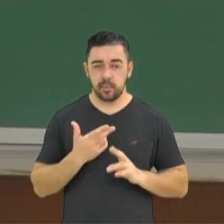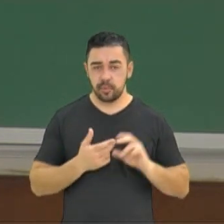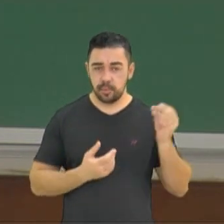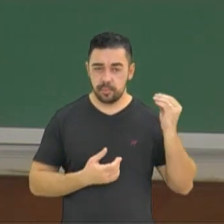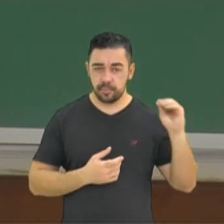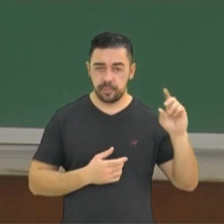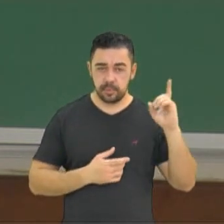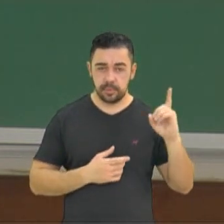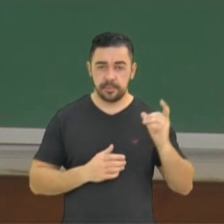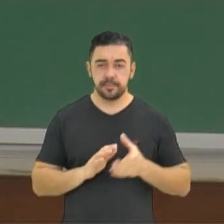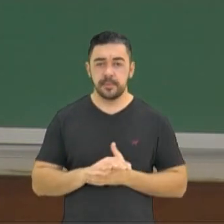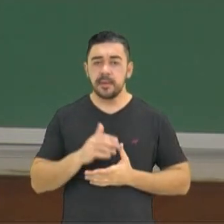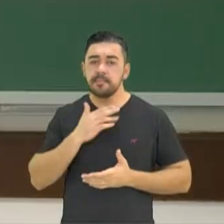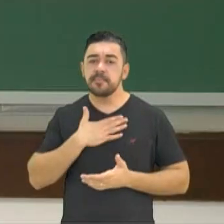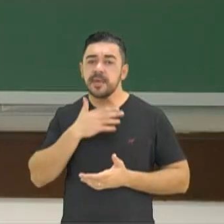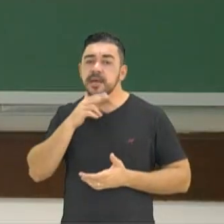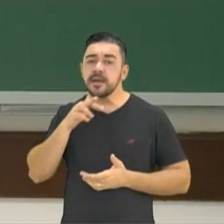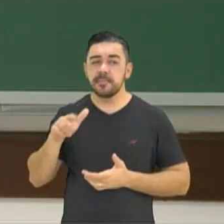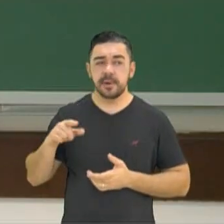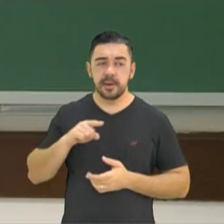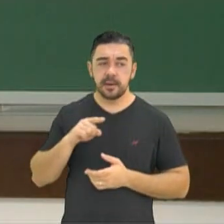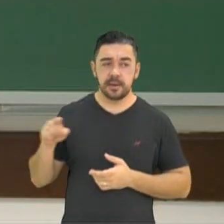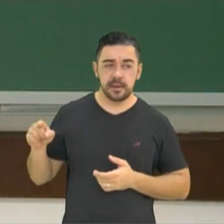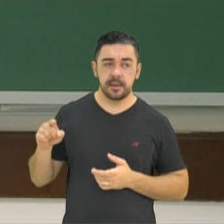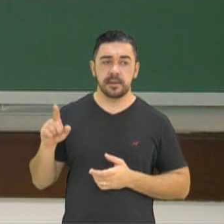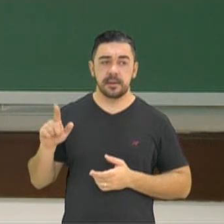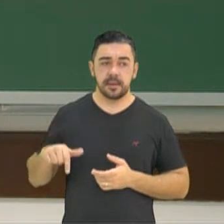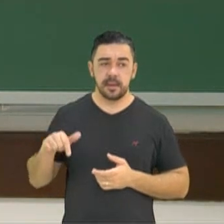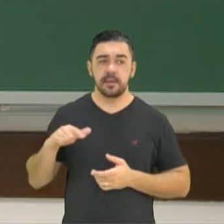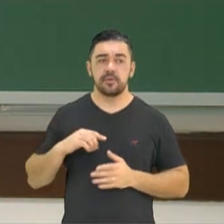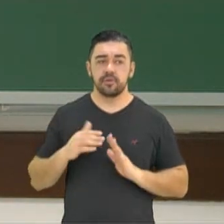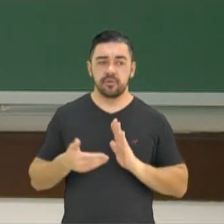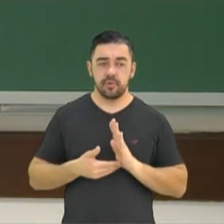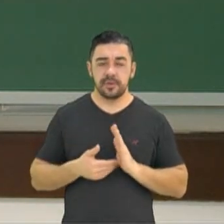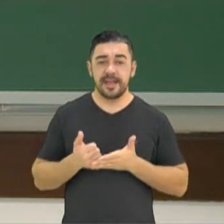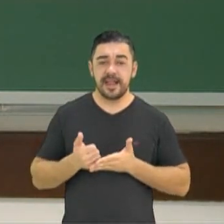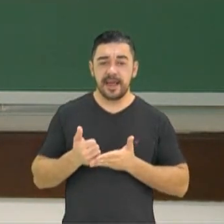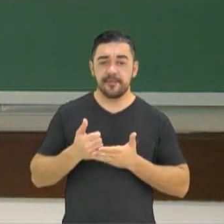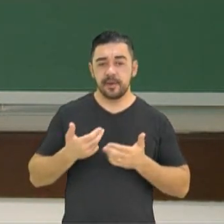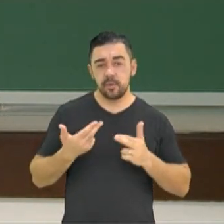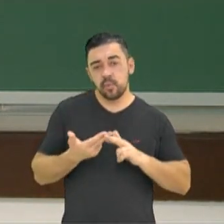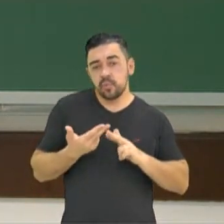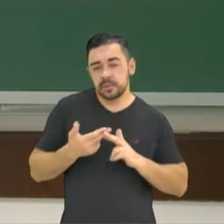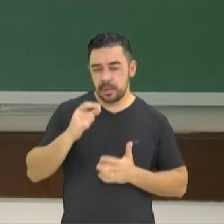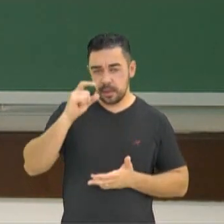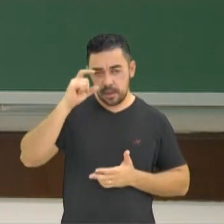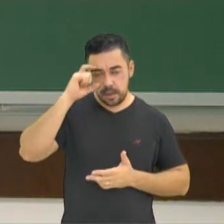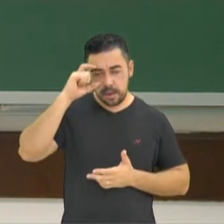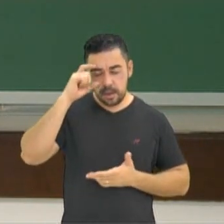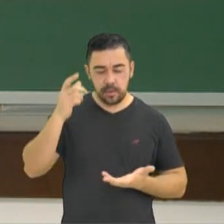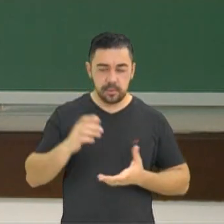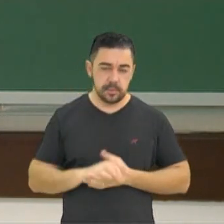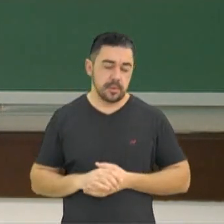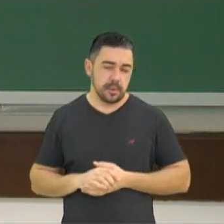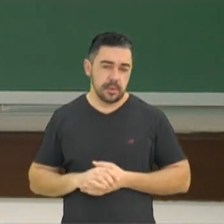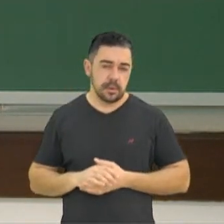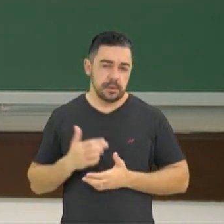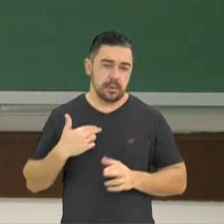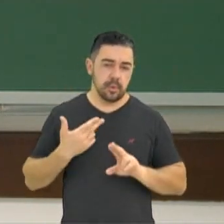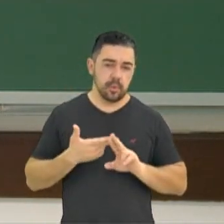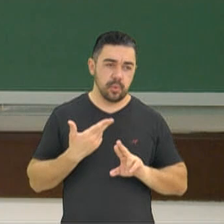todas gafas. Então, igual a gente falou ali, quando a gente está falando de algum acessório, de uma peça de roupa, nós utilizamos